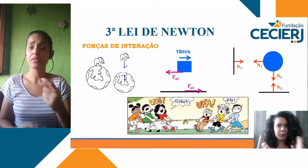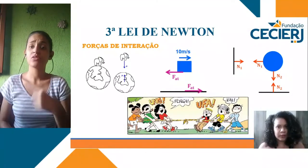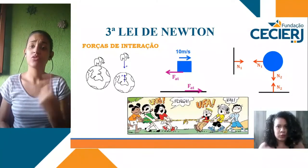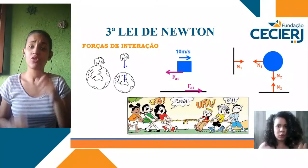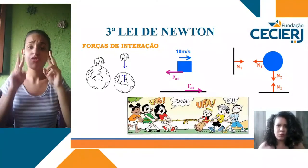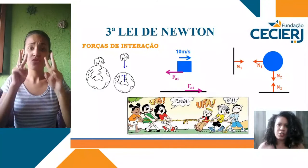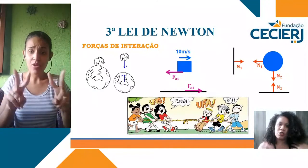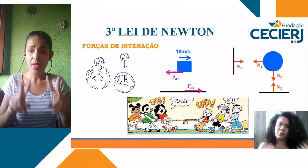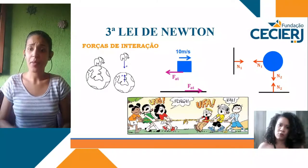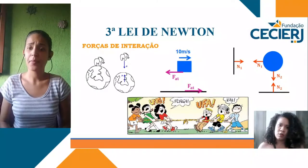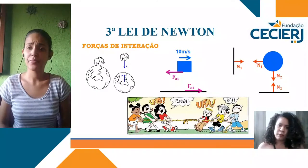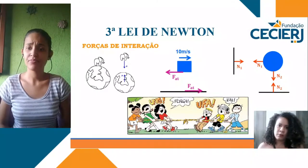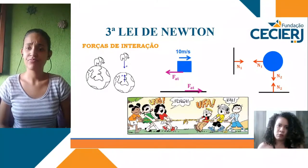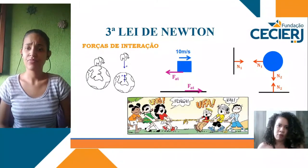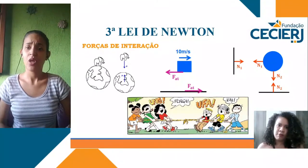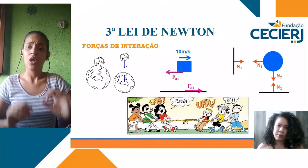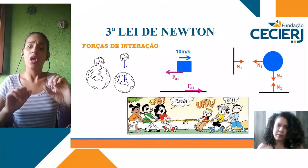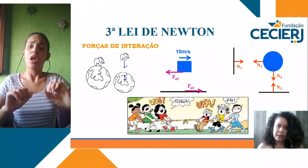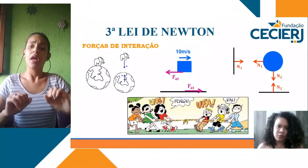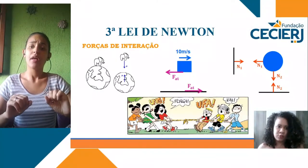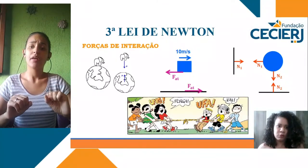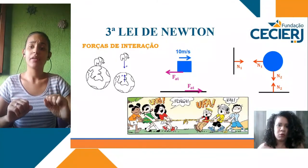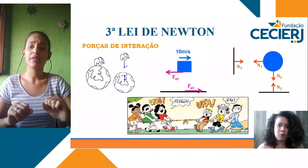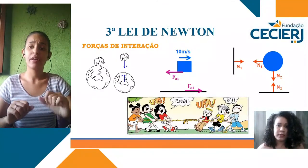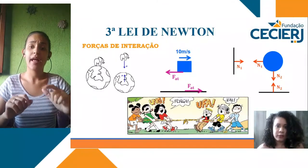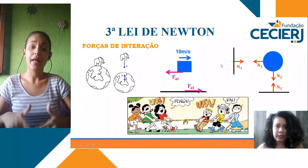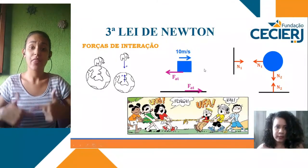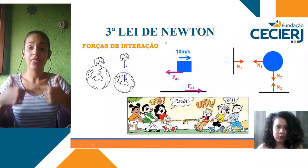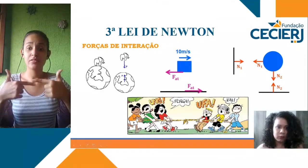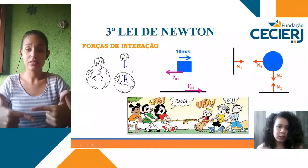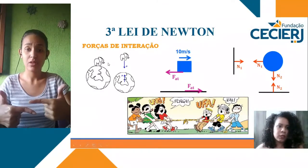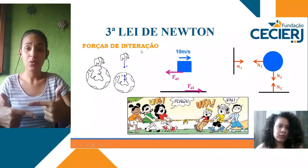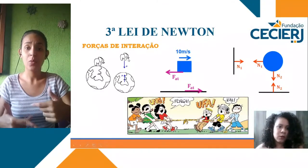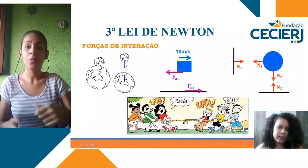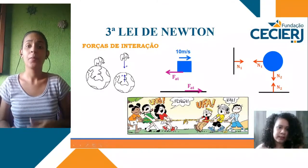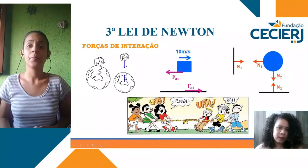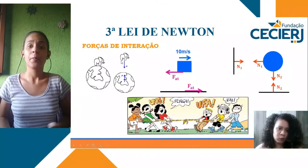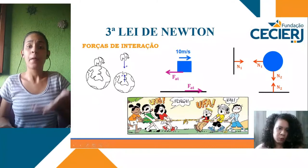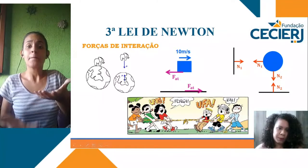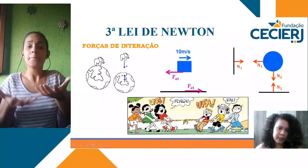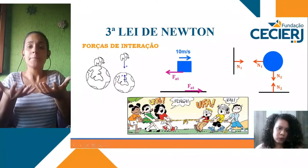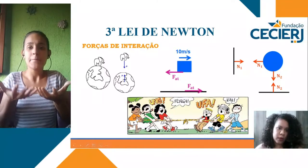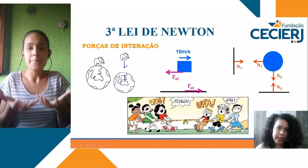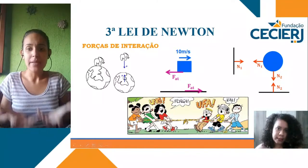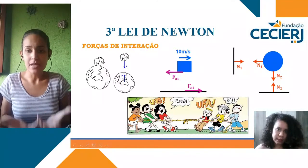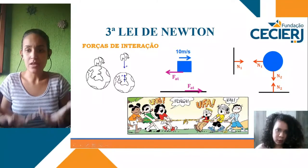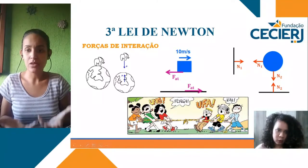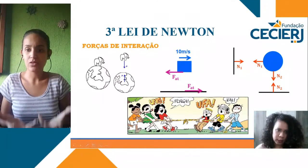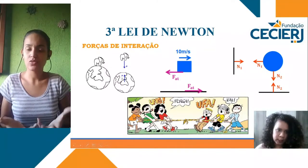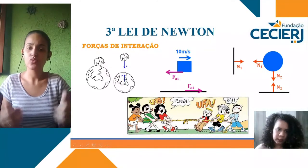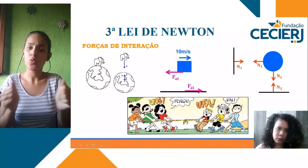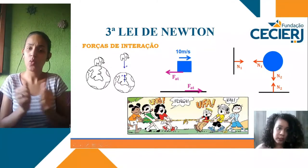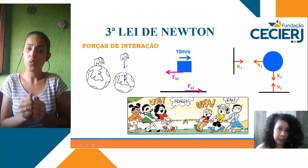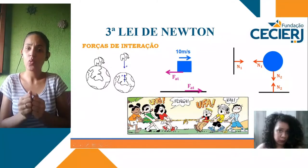Exemplos de forças comuns que a gente viu no nosso capítulo 9, na primeira lei de Newton, como ação e interação. Então, a ação do peso com a